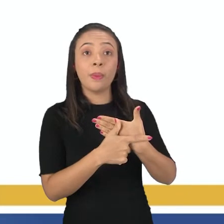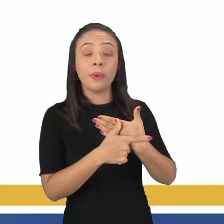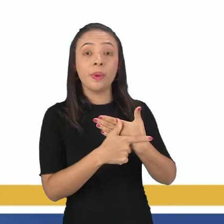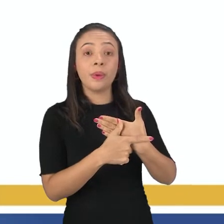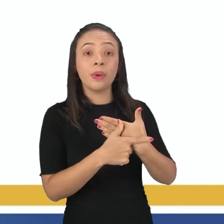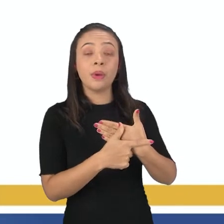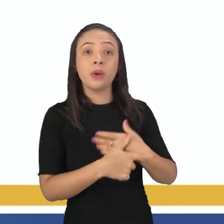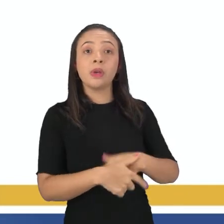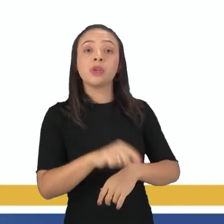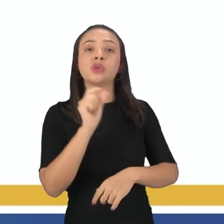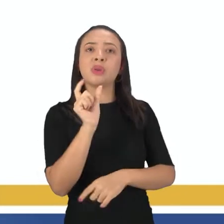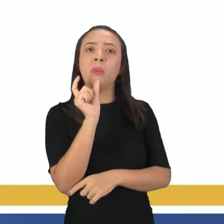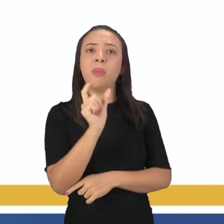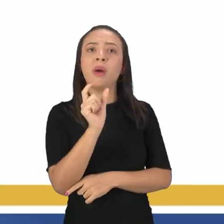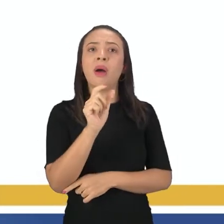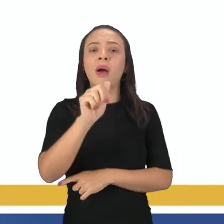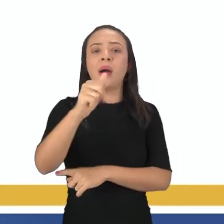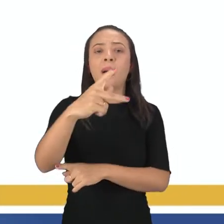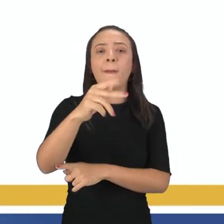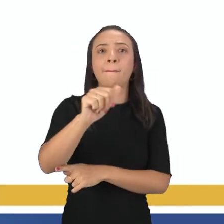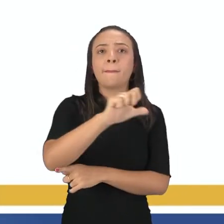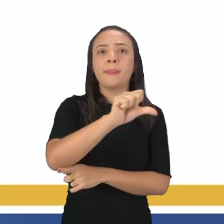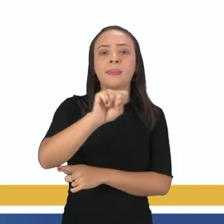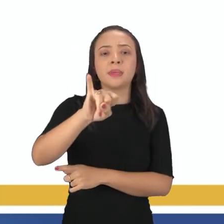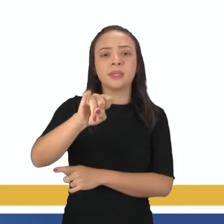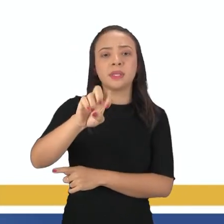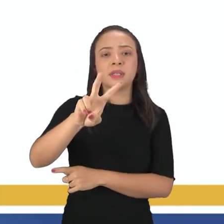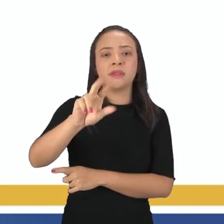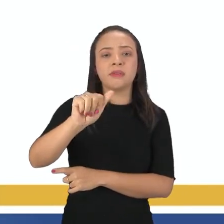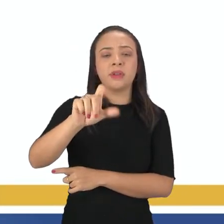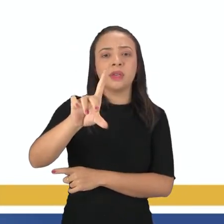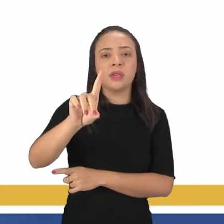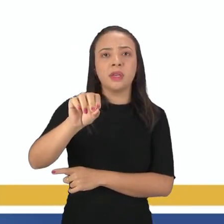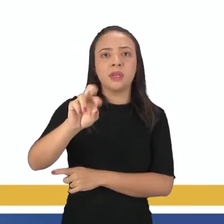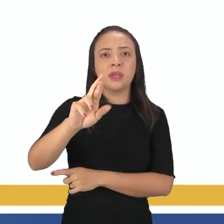de partícula apassivadora, né?